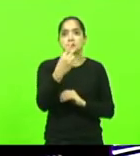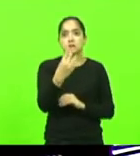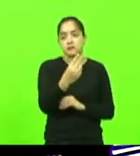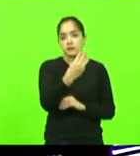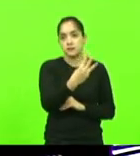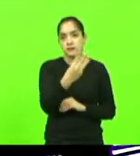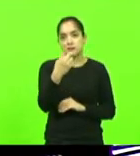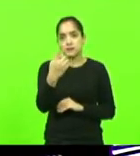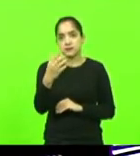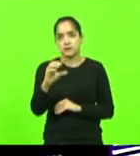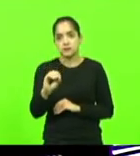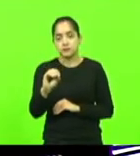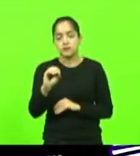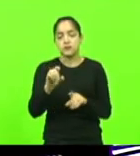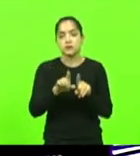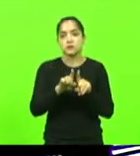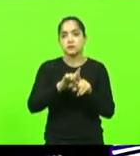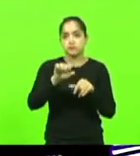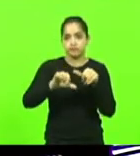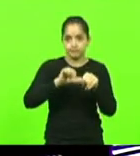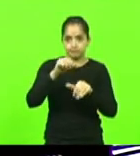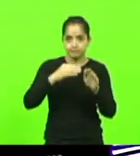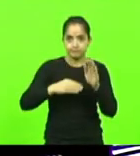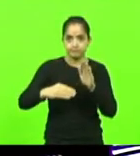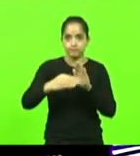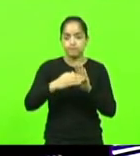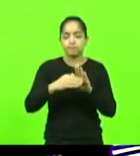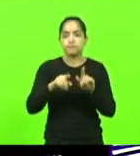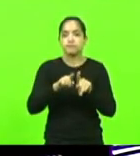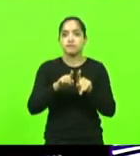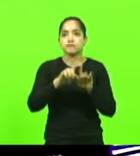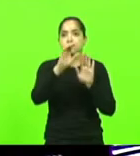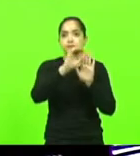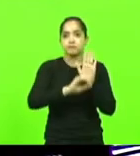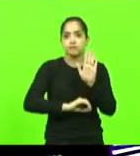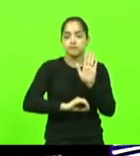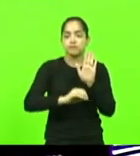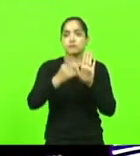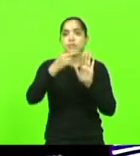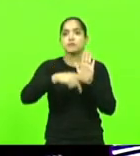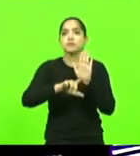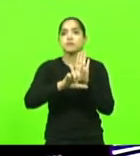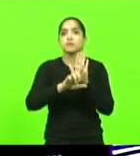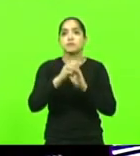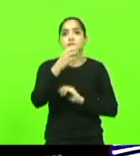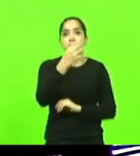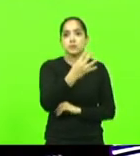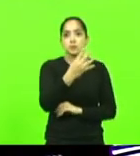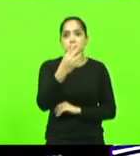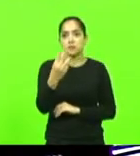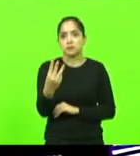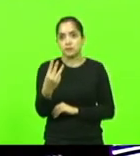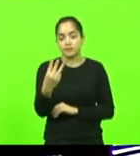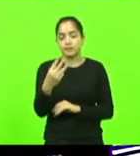com emenda substitutiva global. Ex officio, o projeto de lei 43/2021.